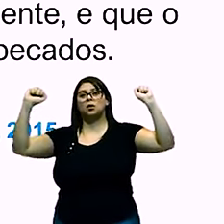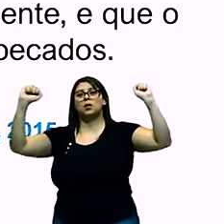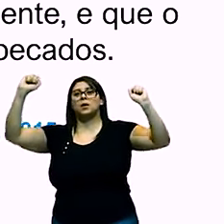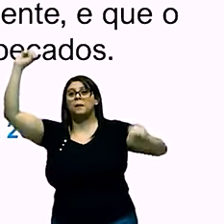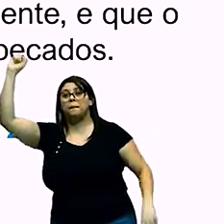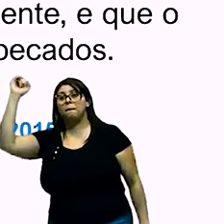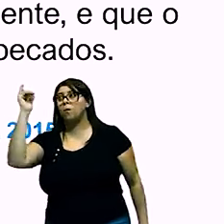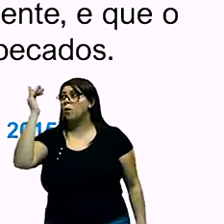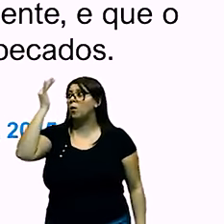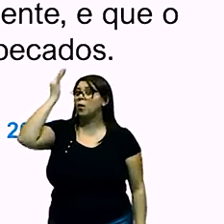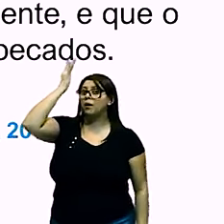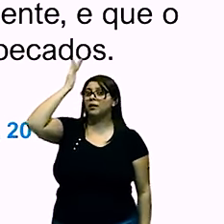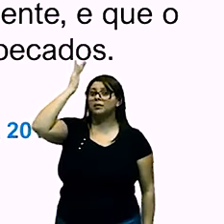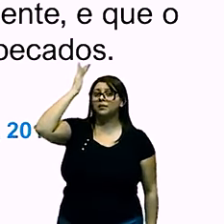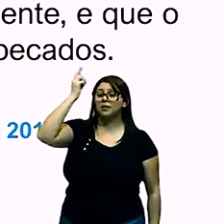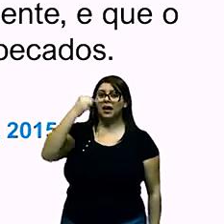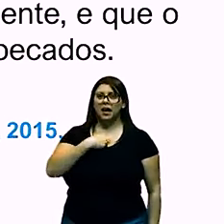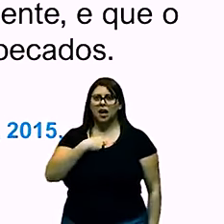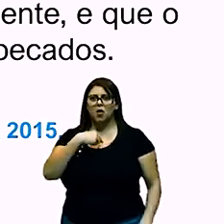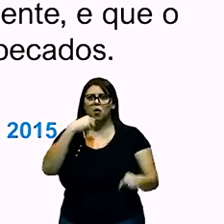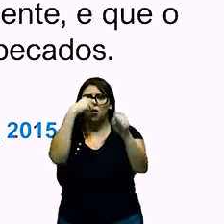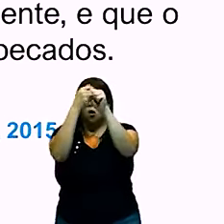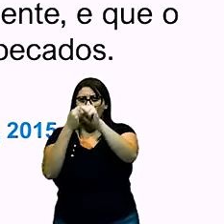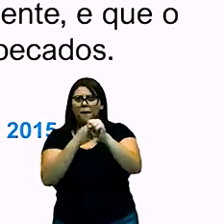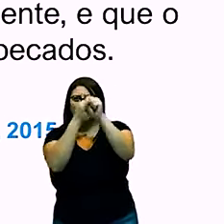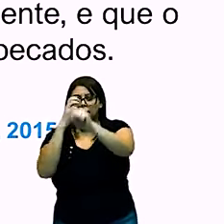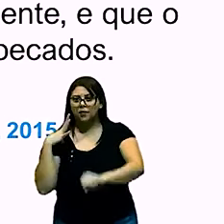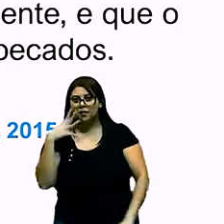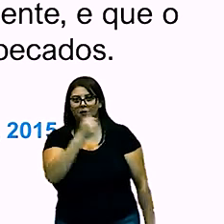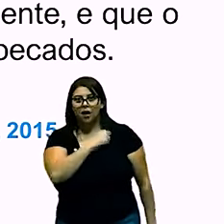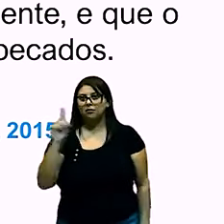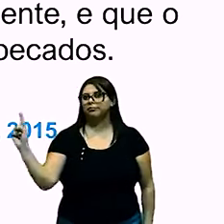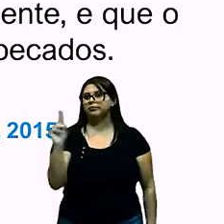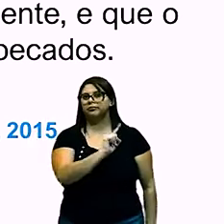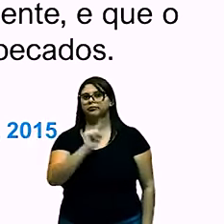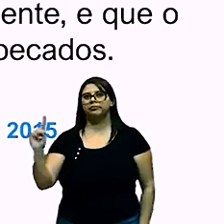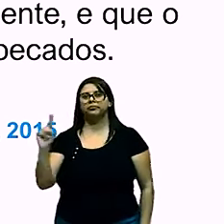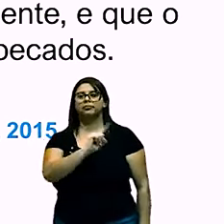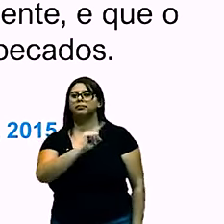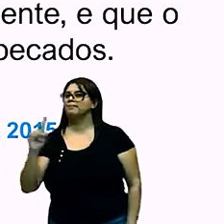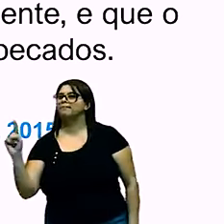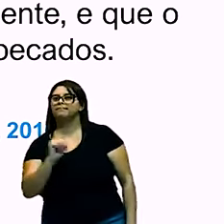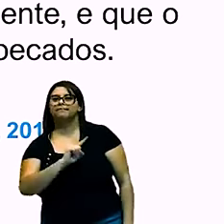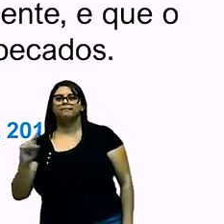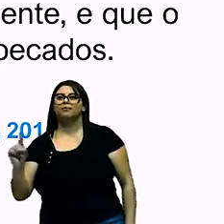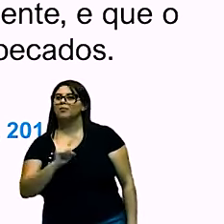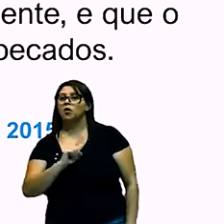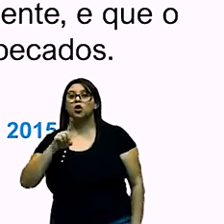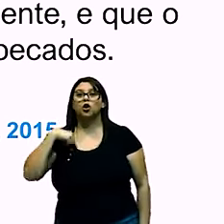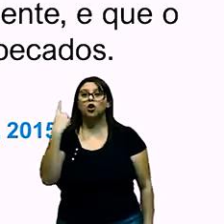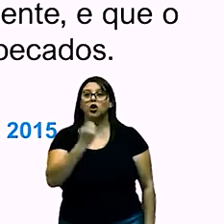for depender de ser salvo pelas minhas obras, ou se você também for depender de ser salvo por as suas obras, nós já estamos